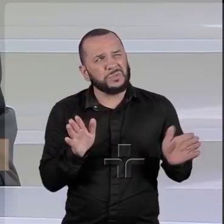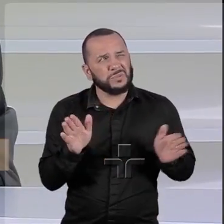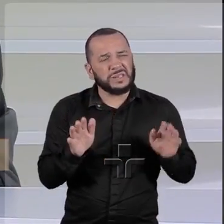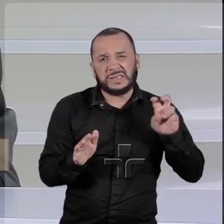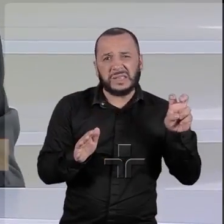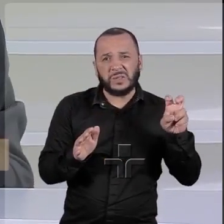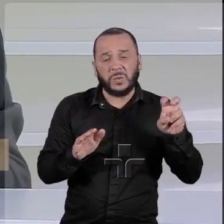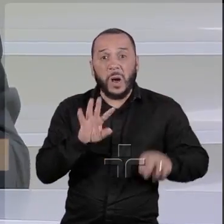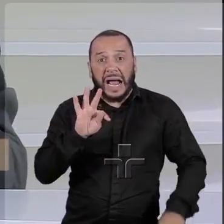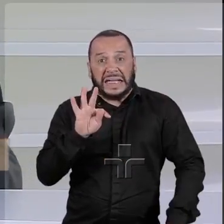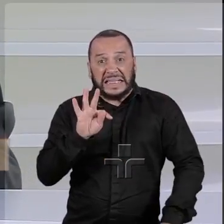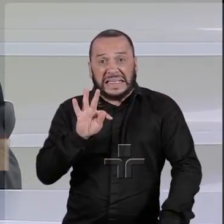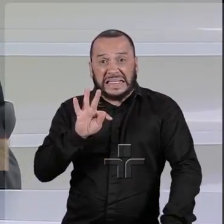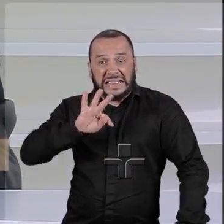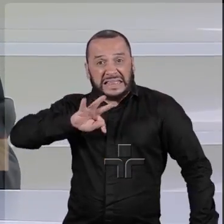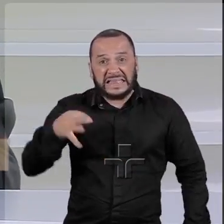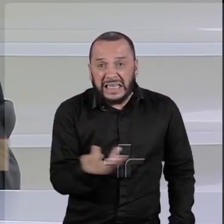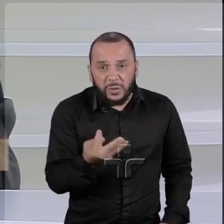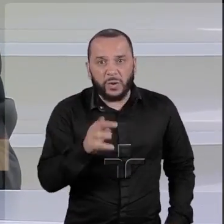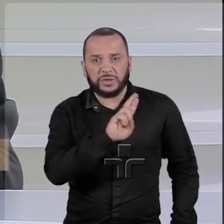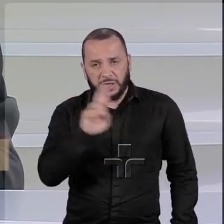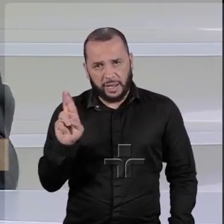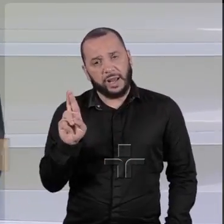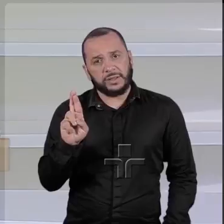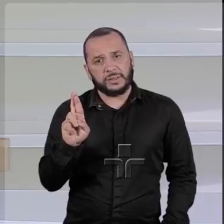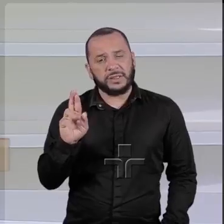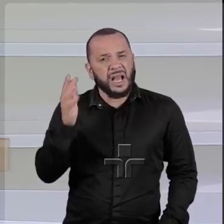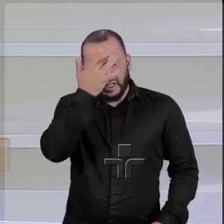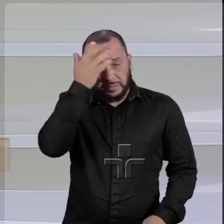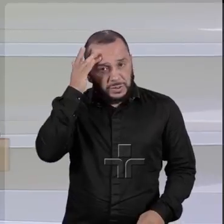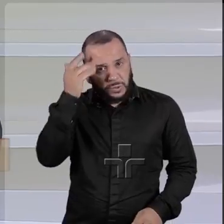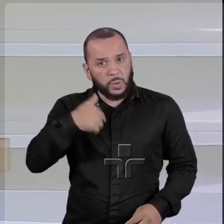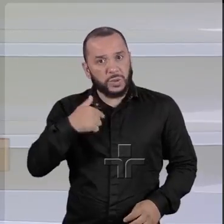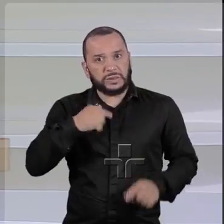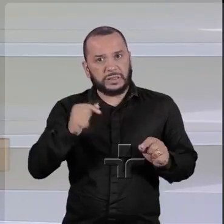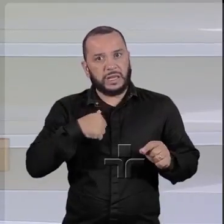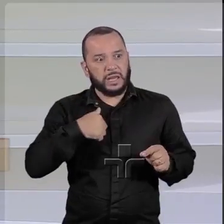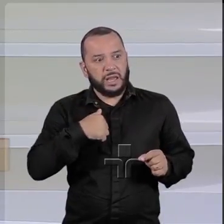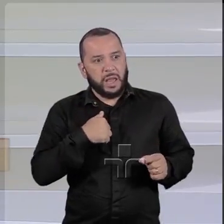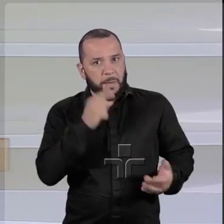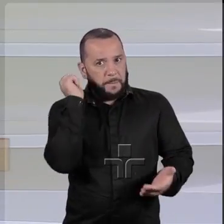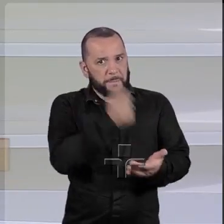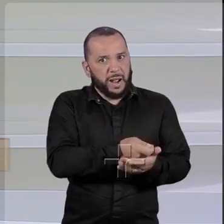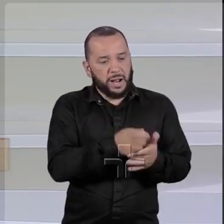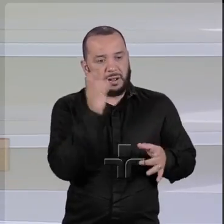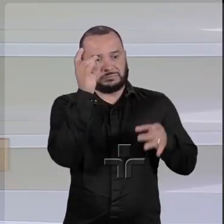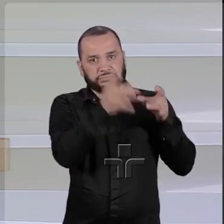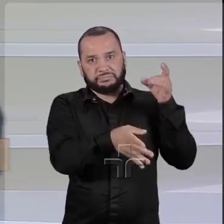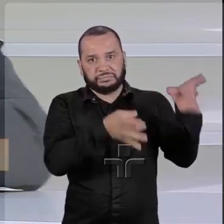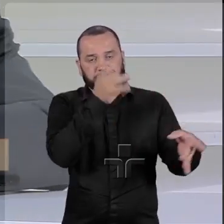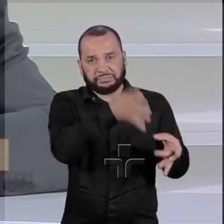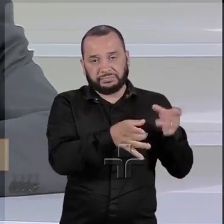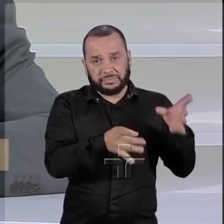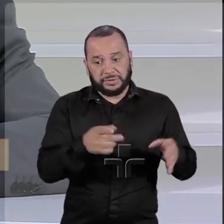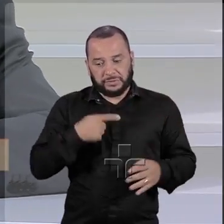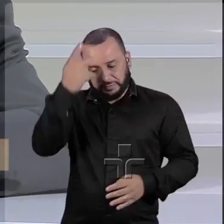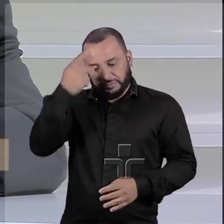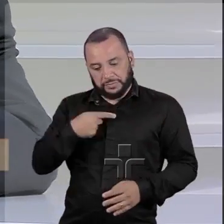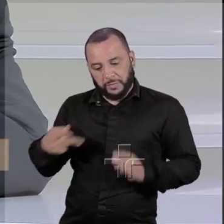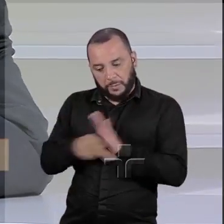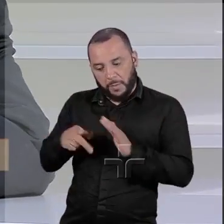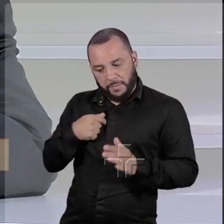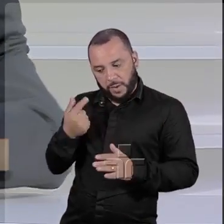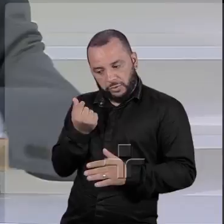hora para outra, as pessoas deixariam de contribuir, passariam a contribuir para a capitalização e o governo